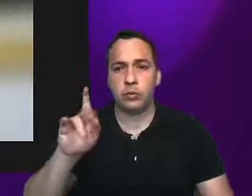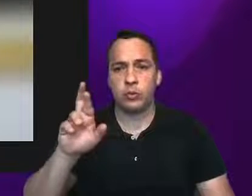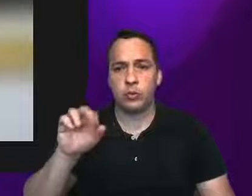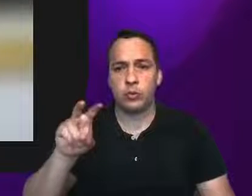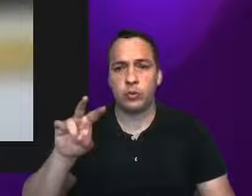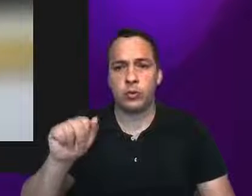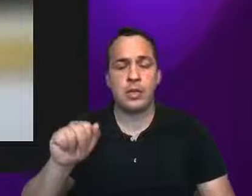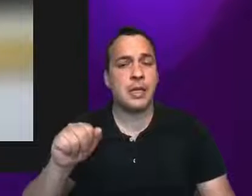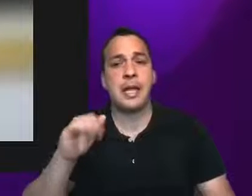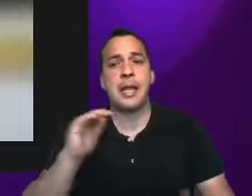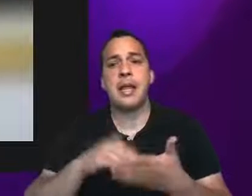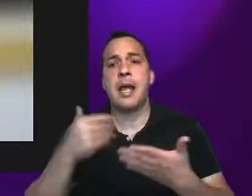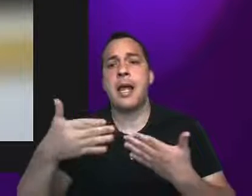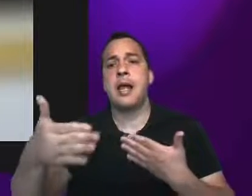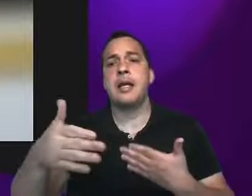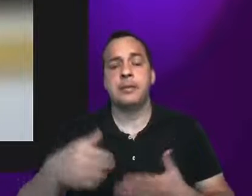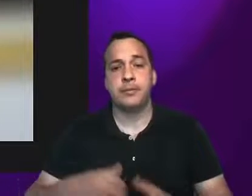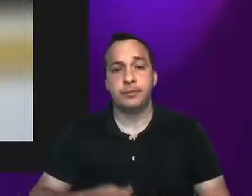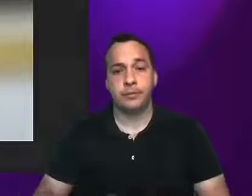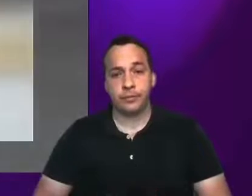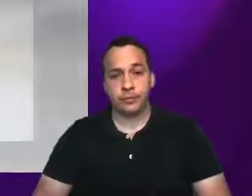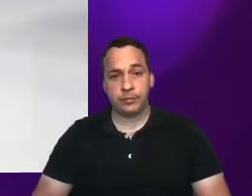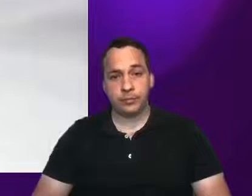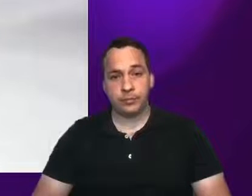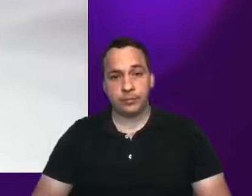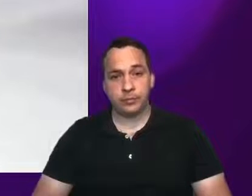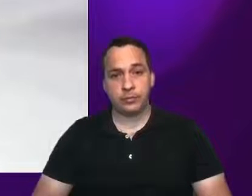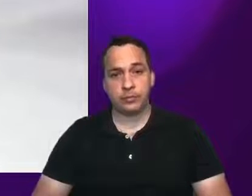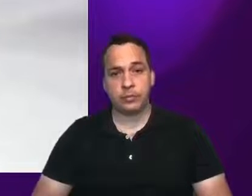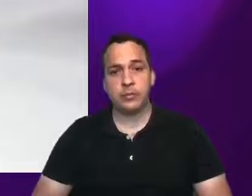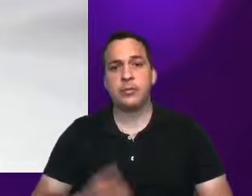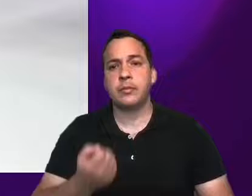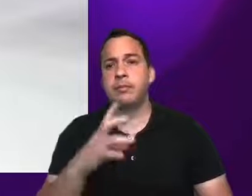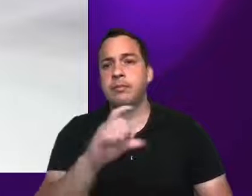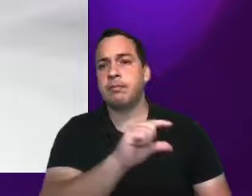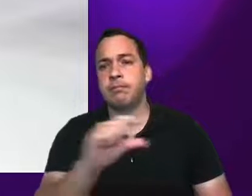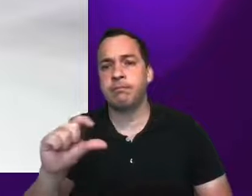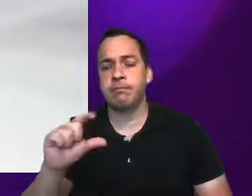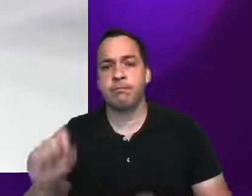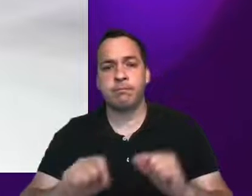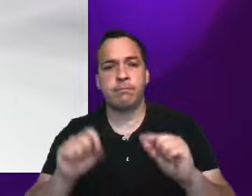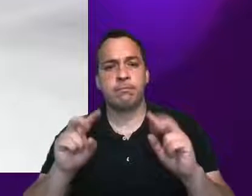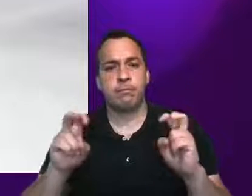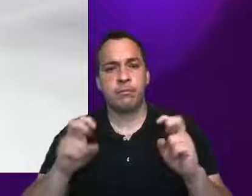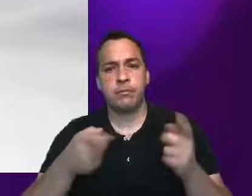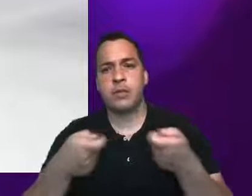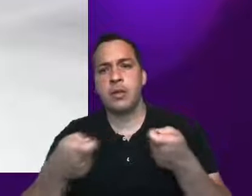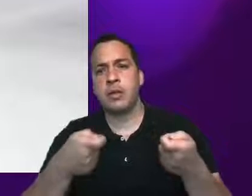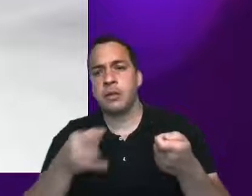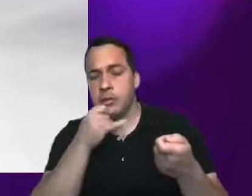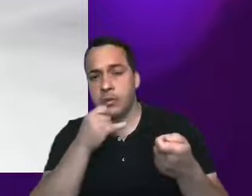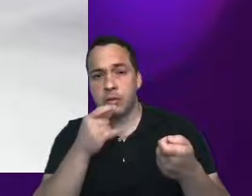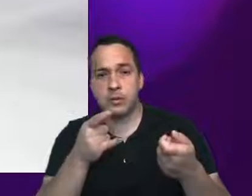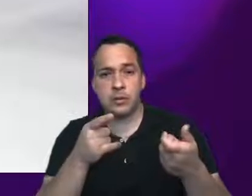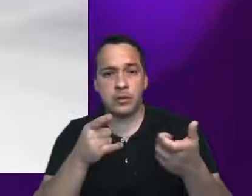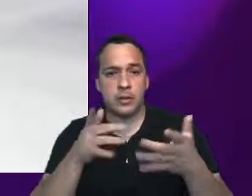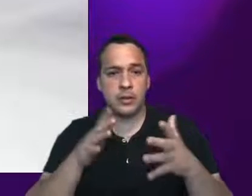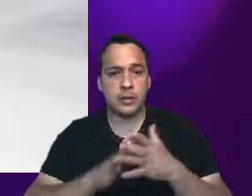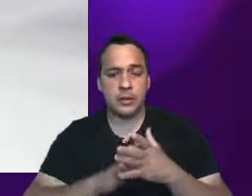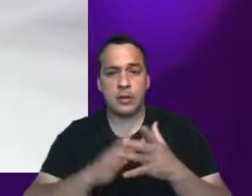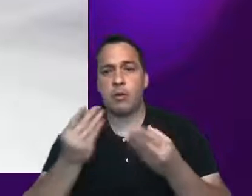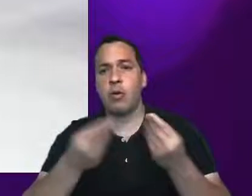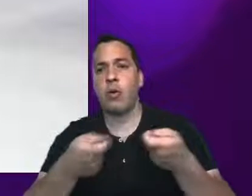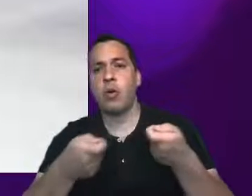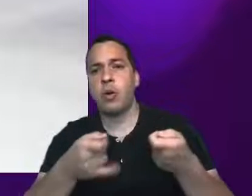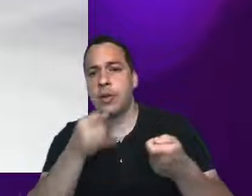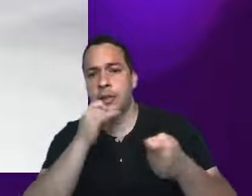vai? Tá, de dose, no caso. De dose e em termos de administrar em função do grau